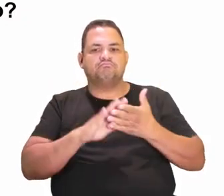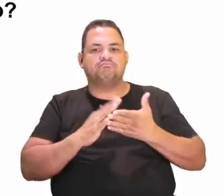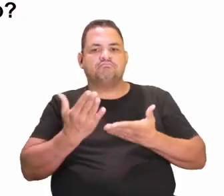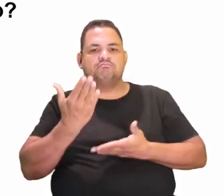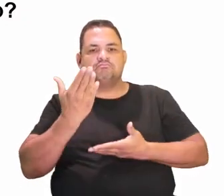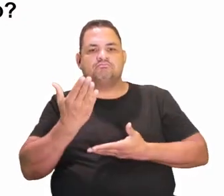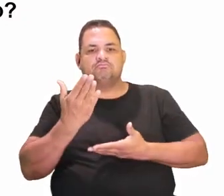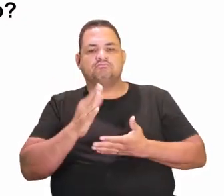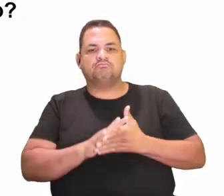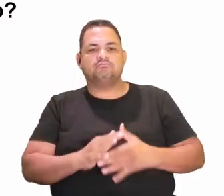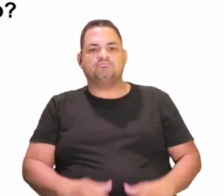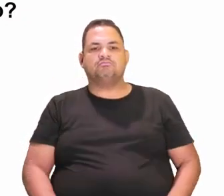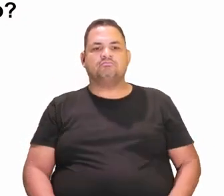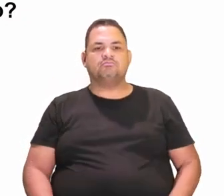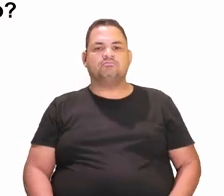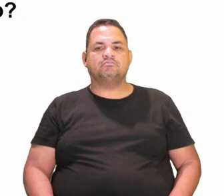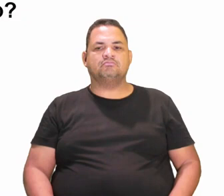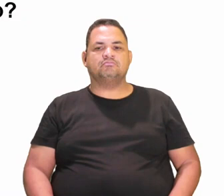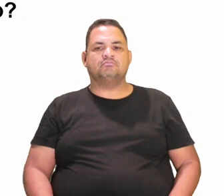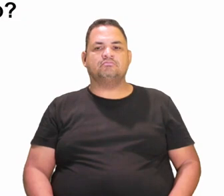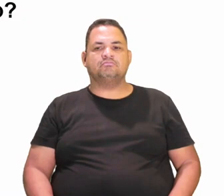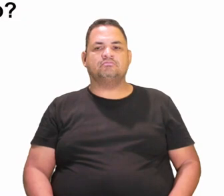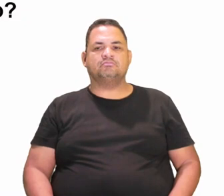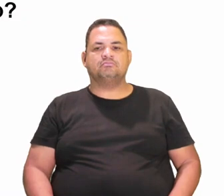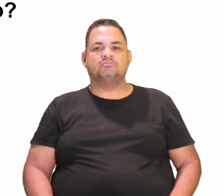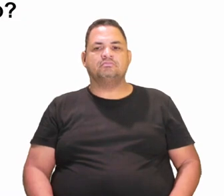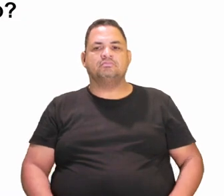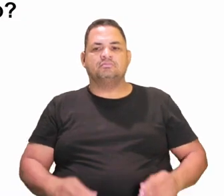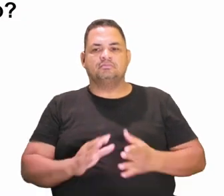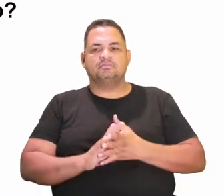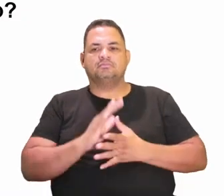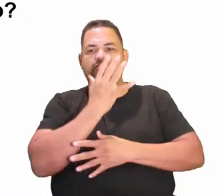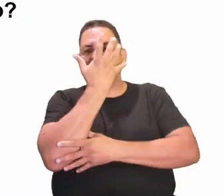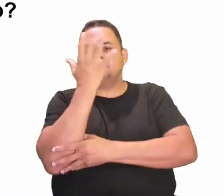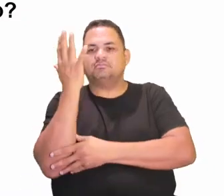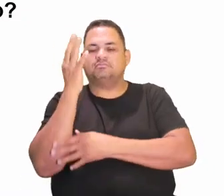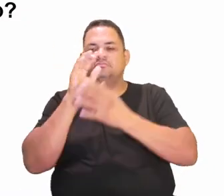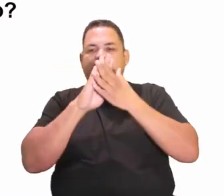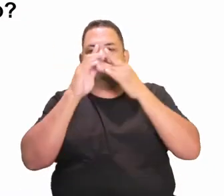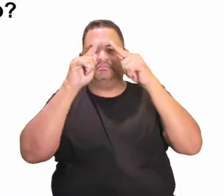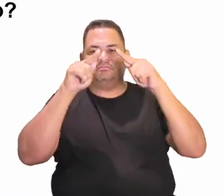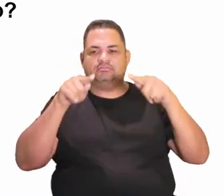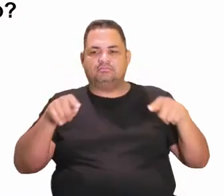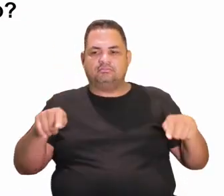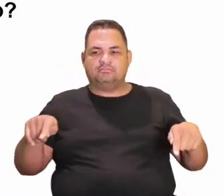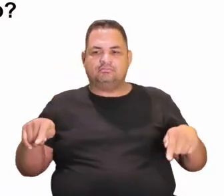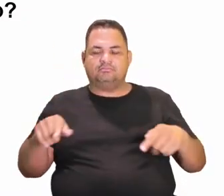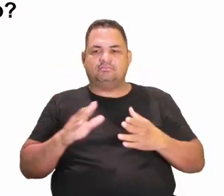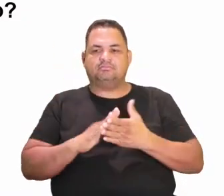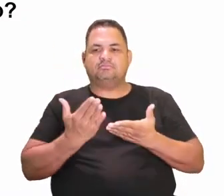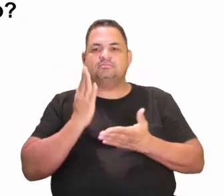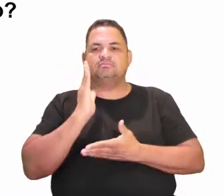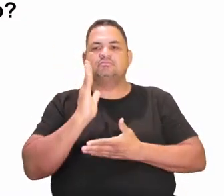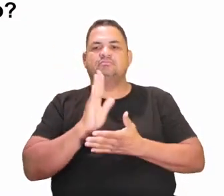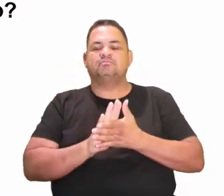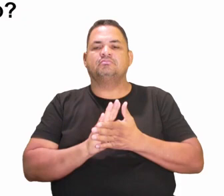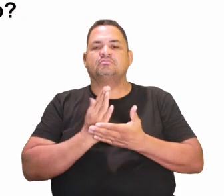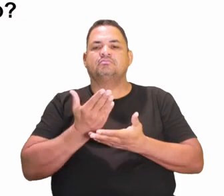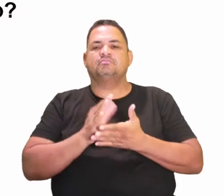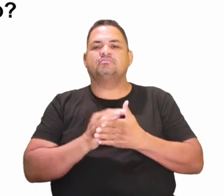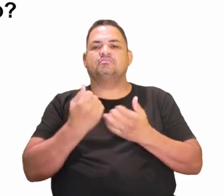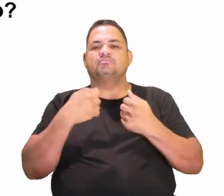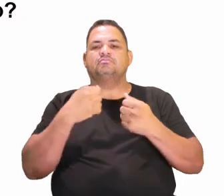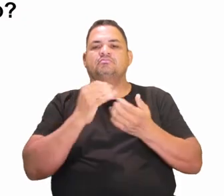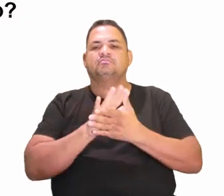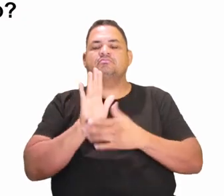está o quê? Já lá na árvore de Natal, que inclusive poderia ajudar vocês a descobrir a